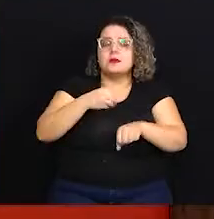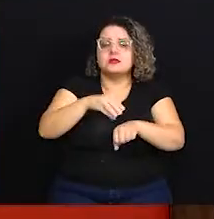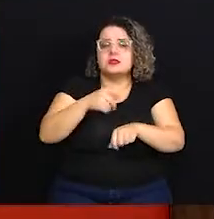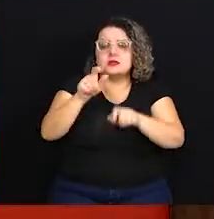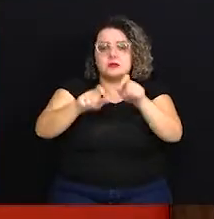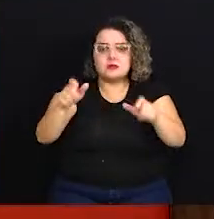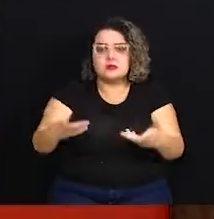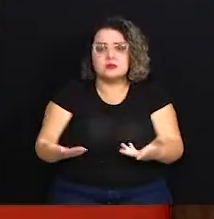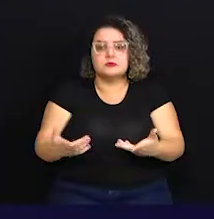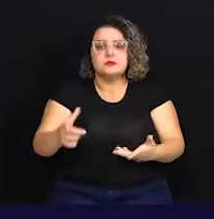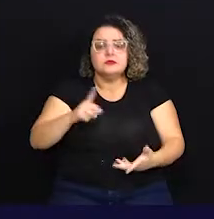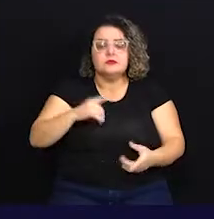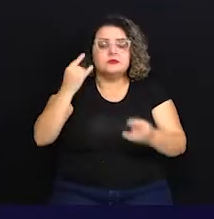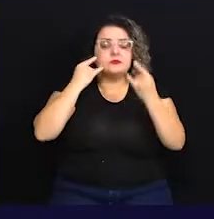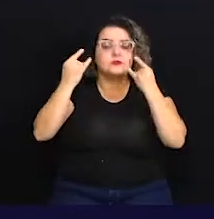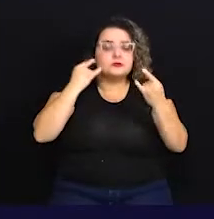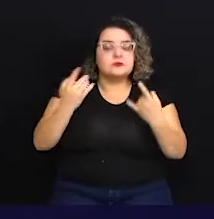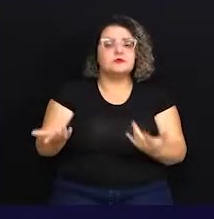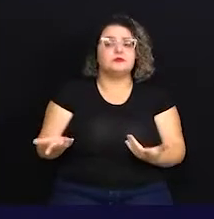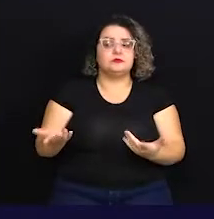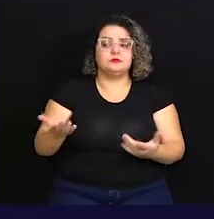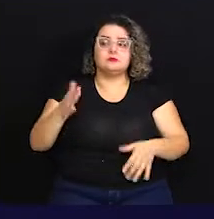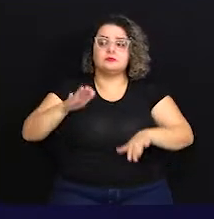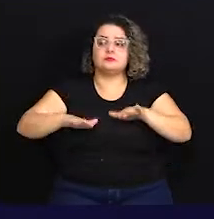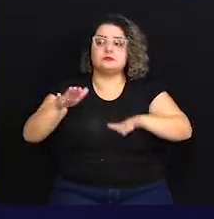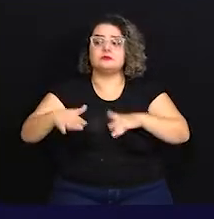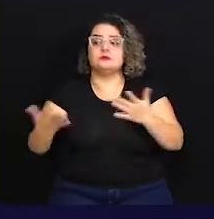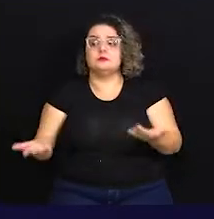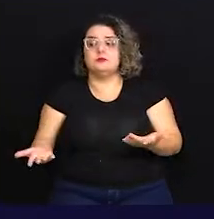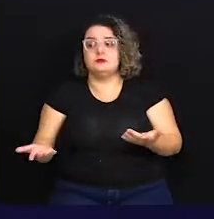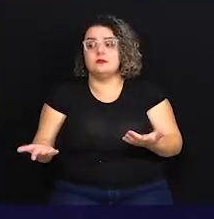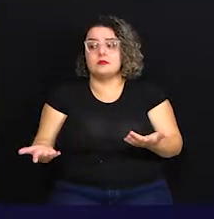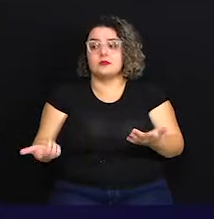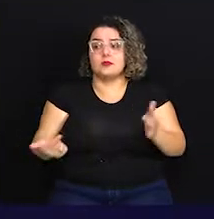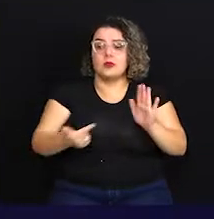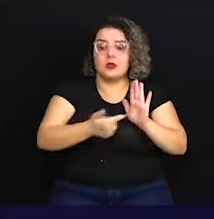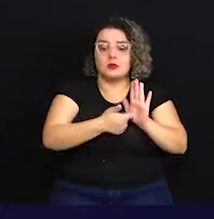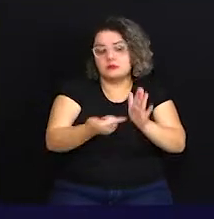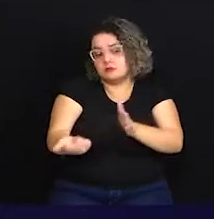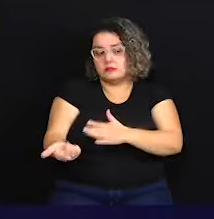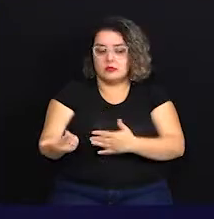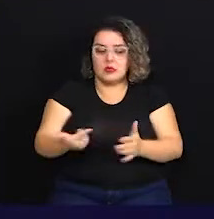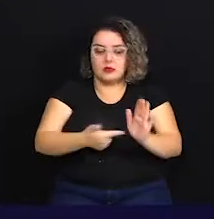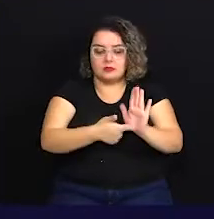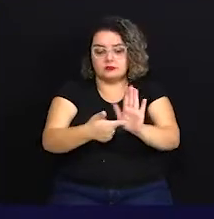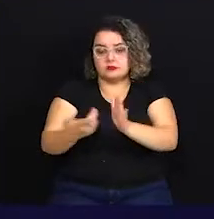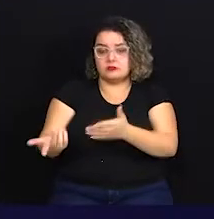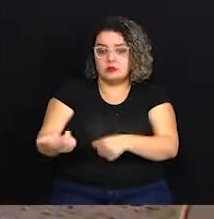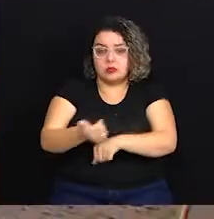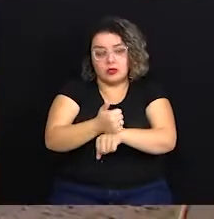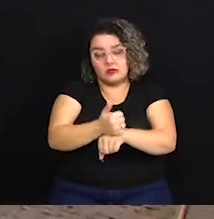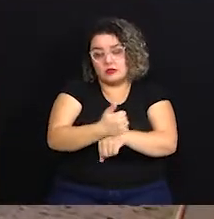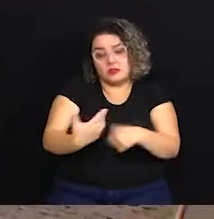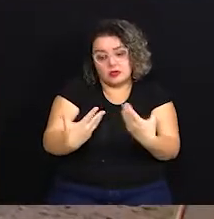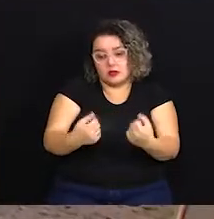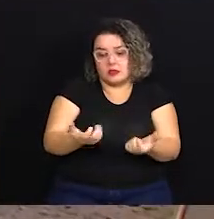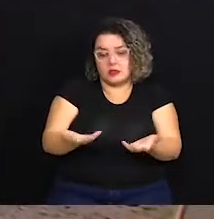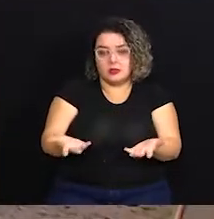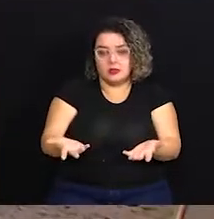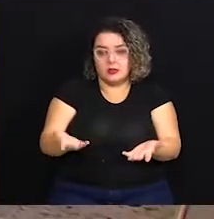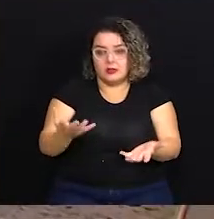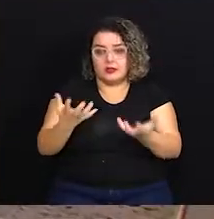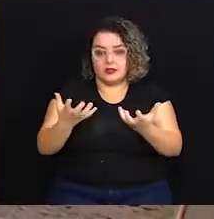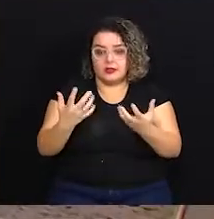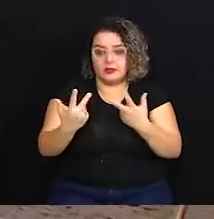em casa, que tem interesse, né, de repente, de se tornar um profissional dessa área? Bom, a primeira